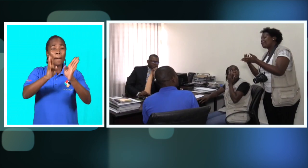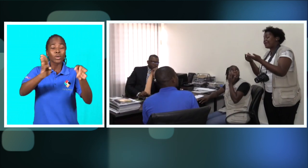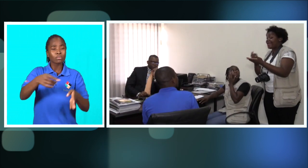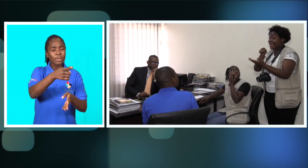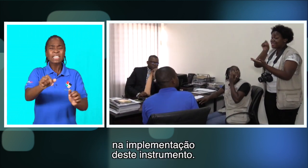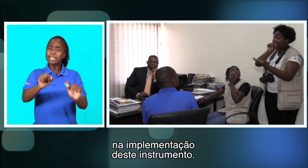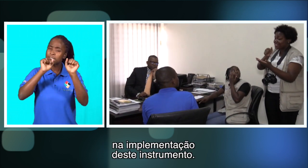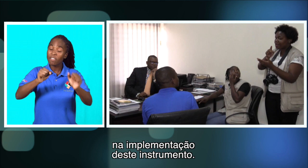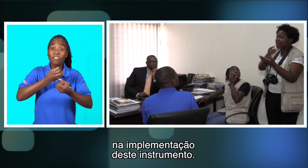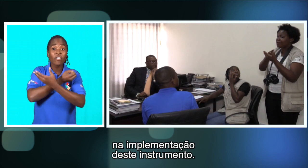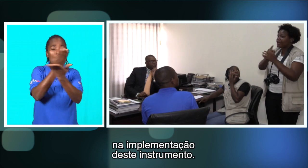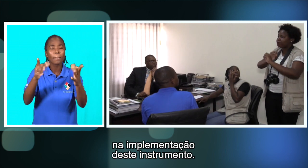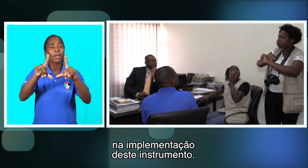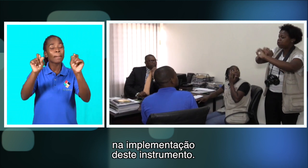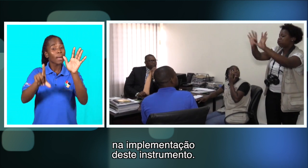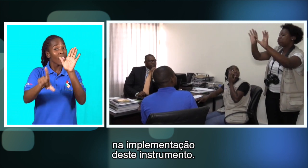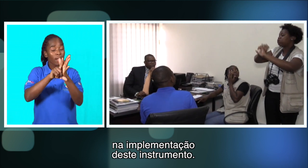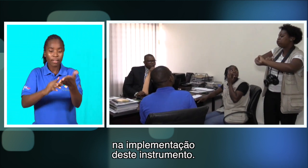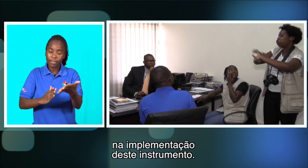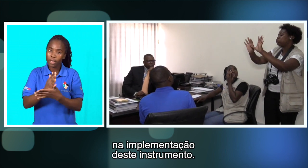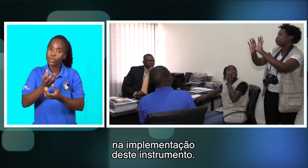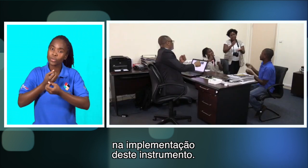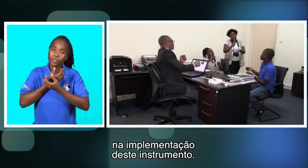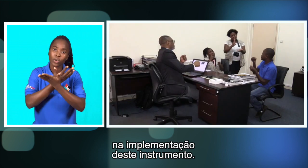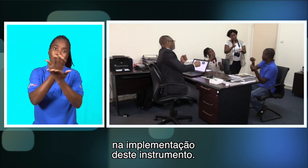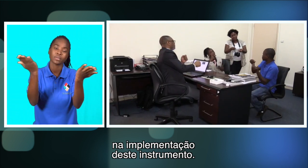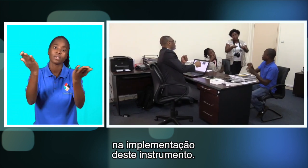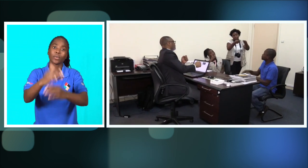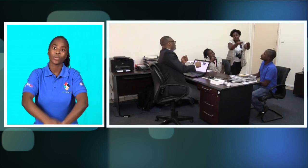envolvidos na implementação deste instrumento.